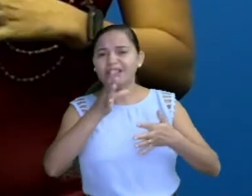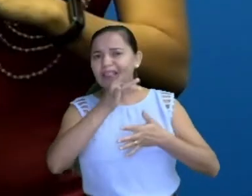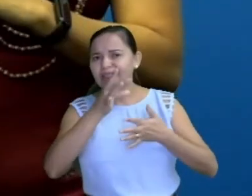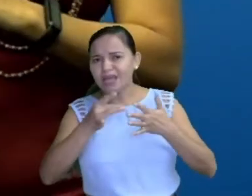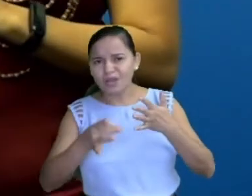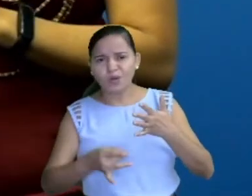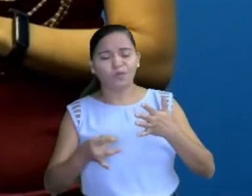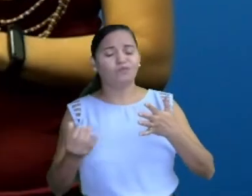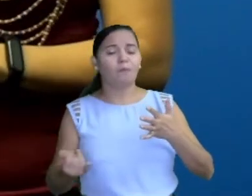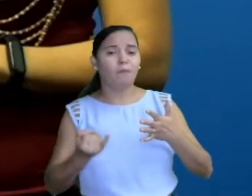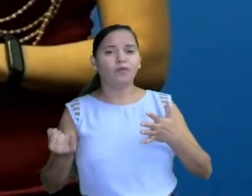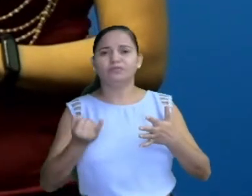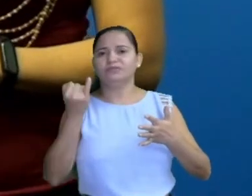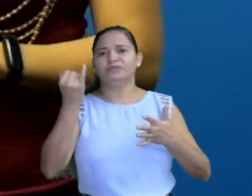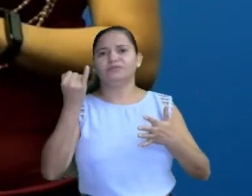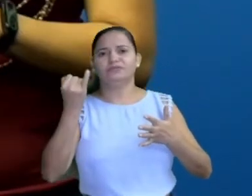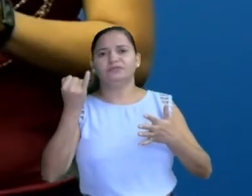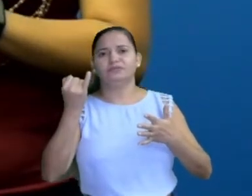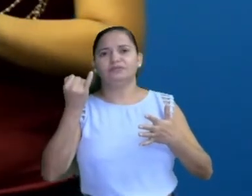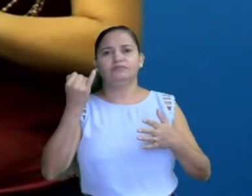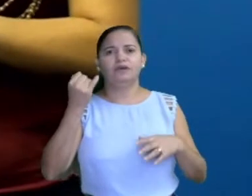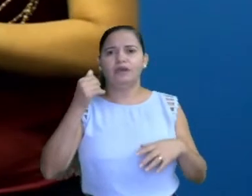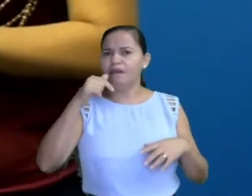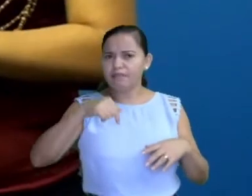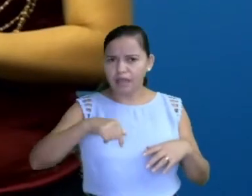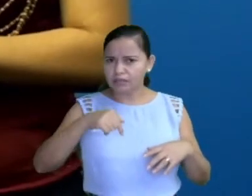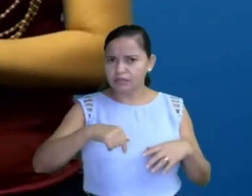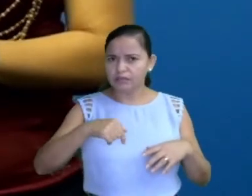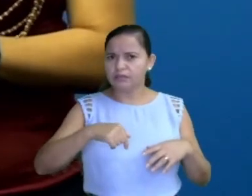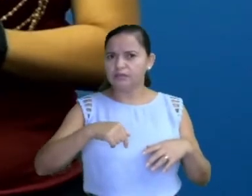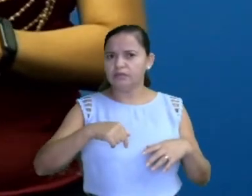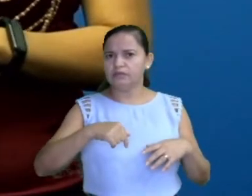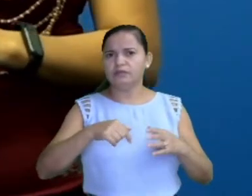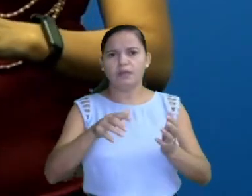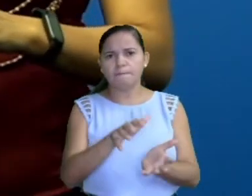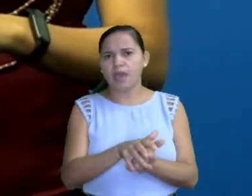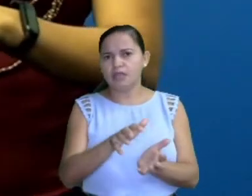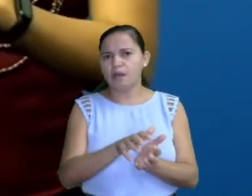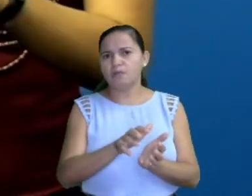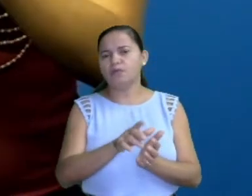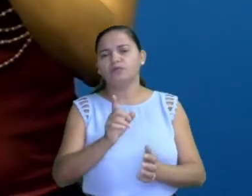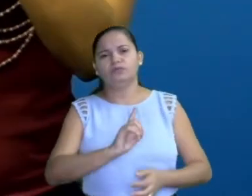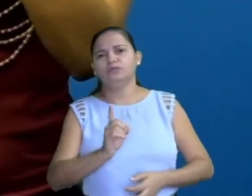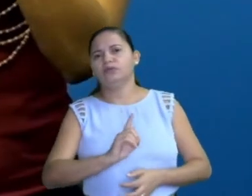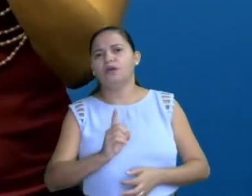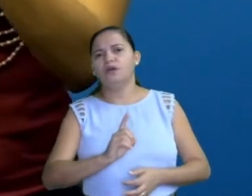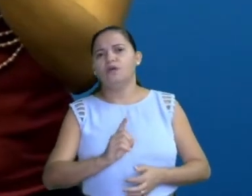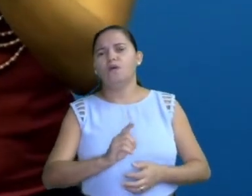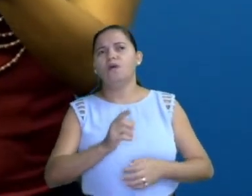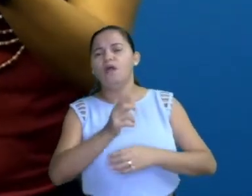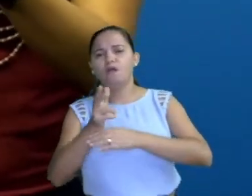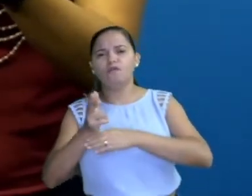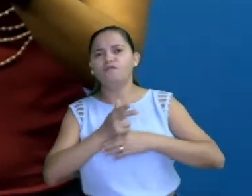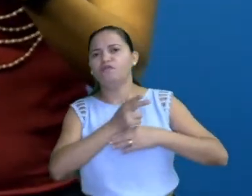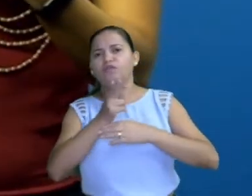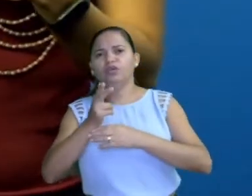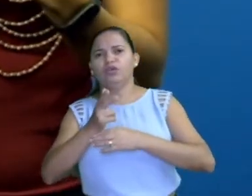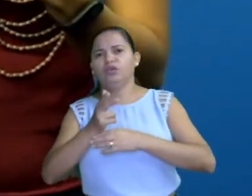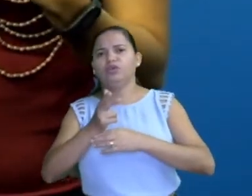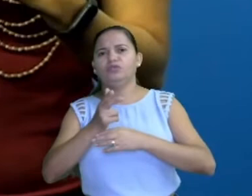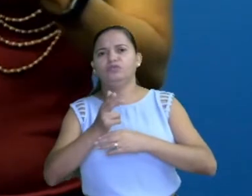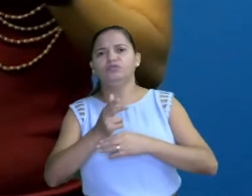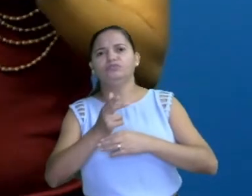de importante? Não é um vídeo daqui, certo? Não é uma reportagem daqui, de Pernambuco. É um vídeo, uma reportagem de um